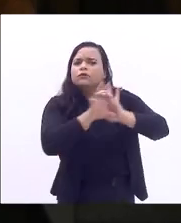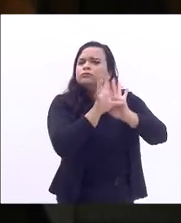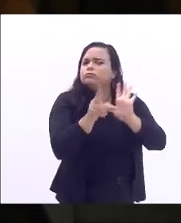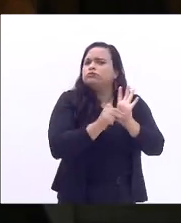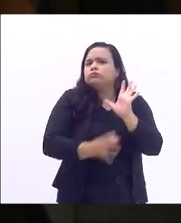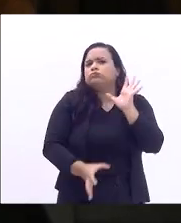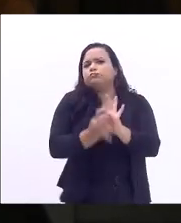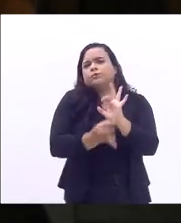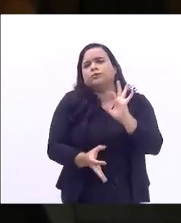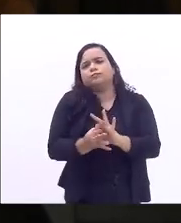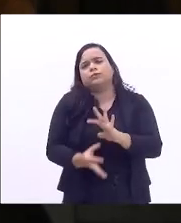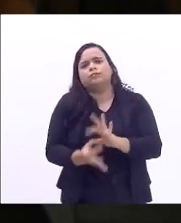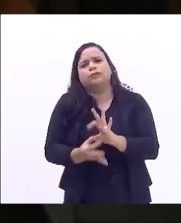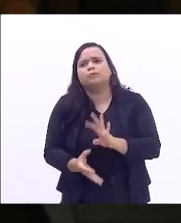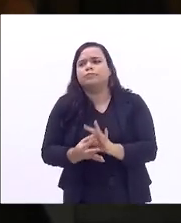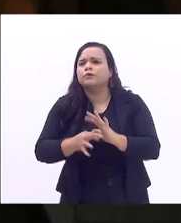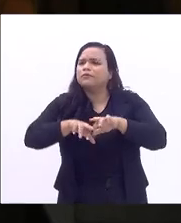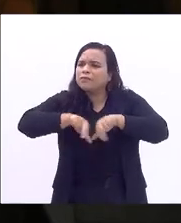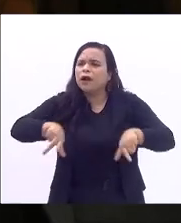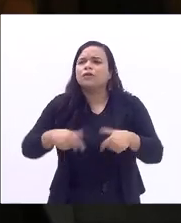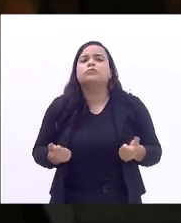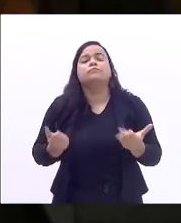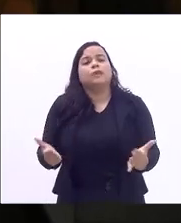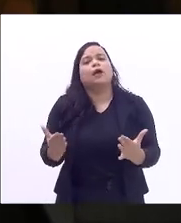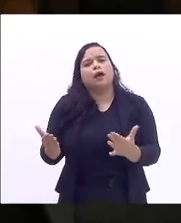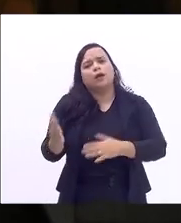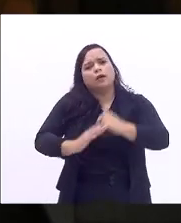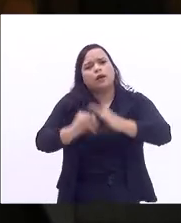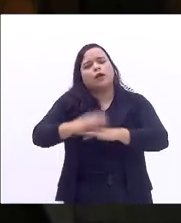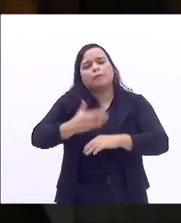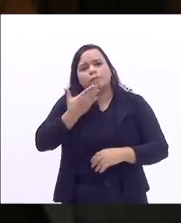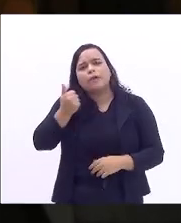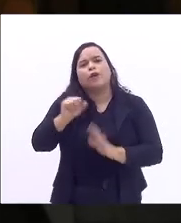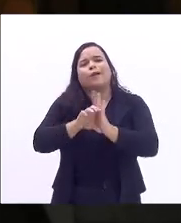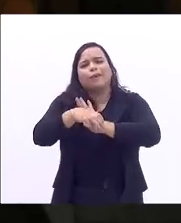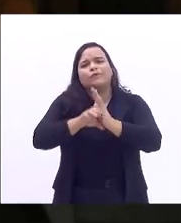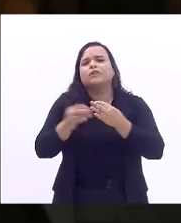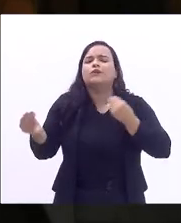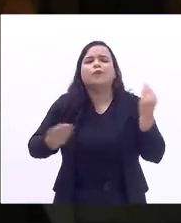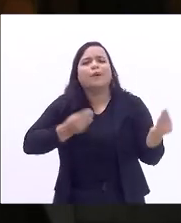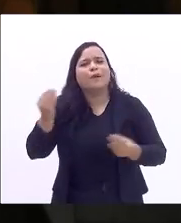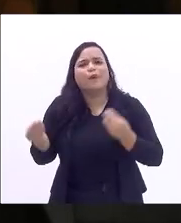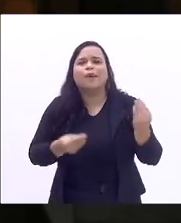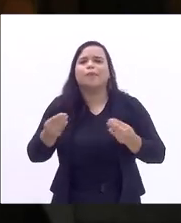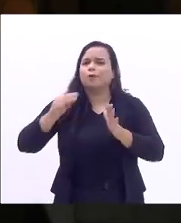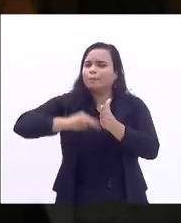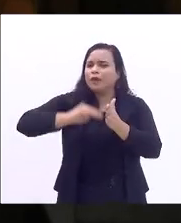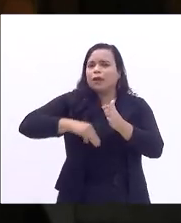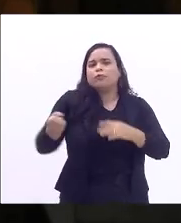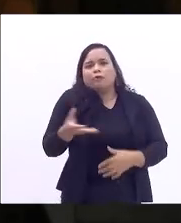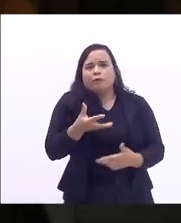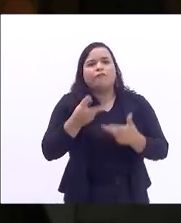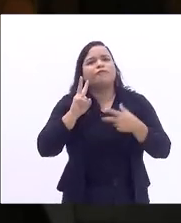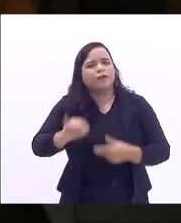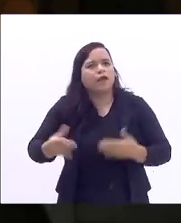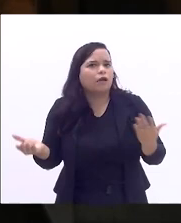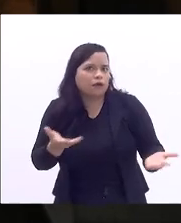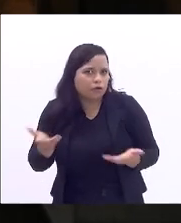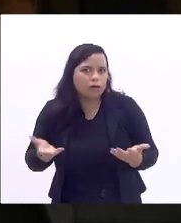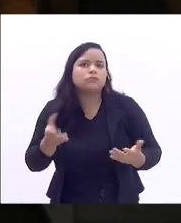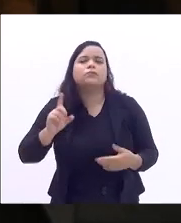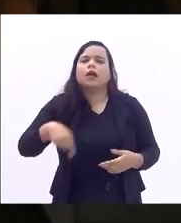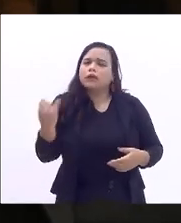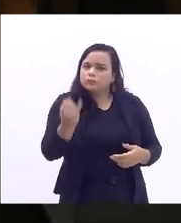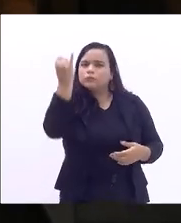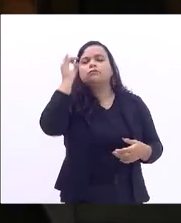para aprimorar o conceito de como será essa nova metodologia é